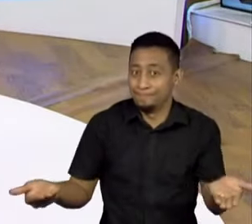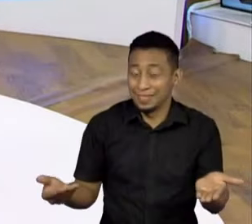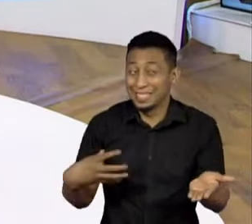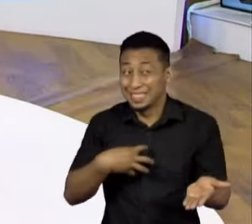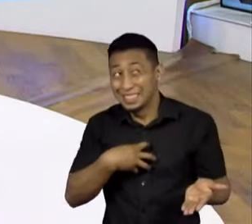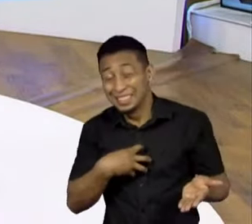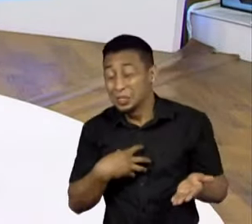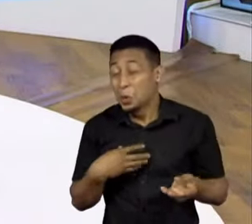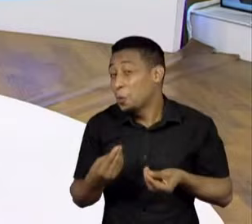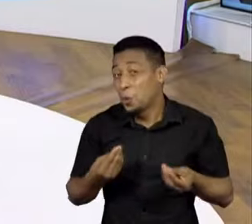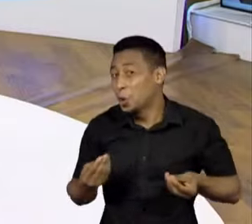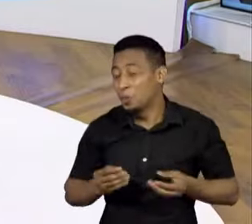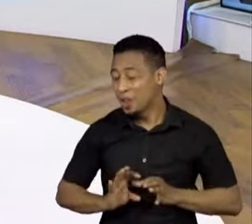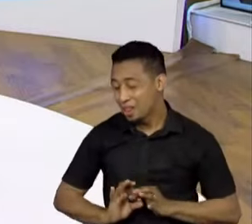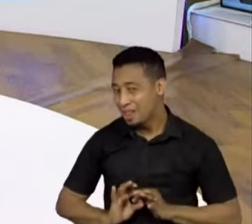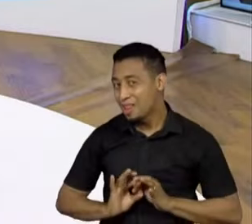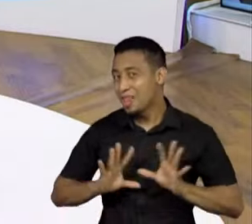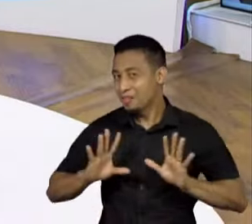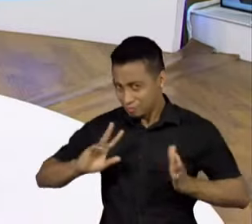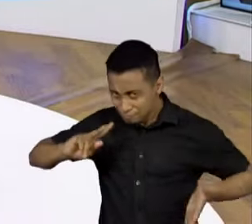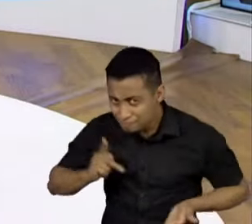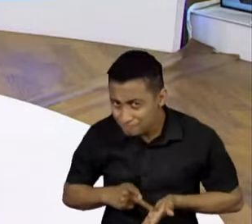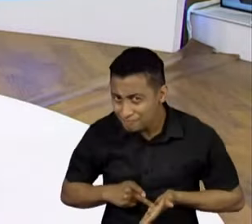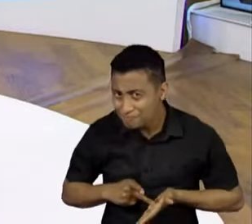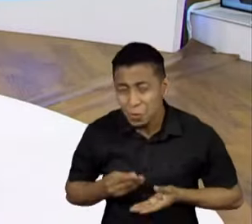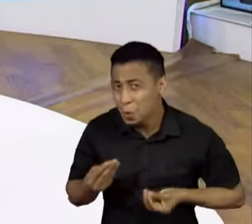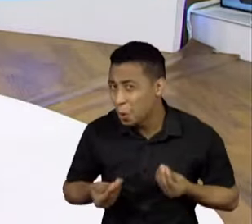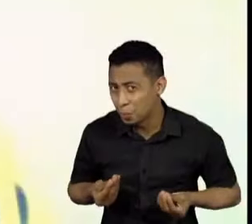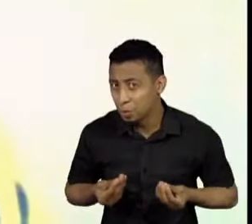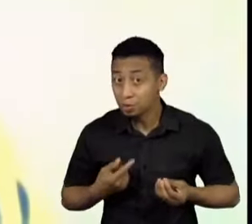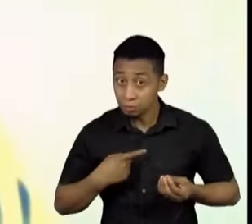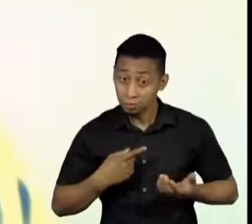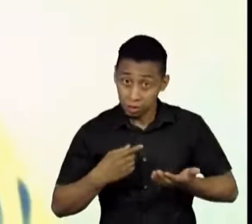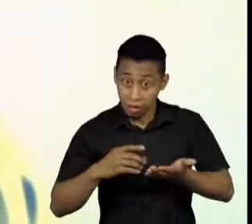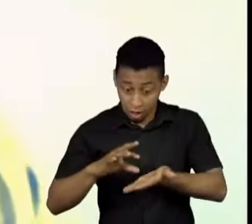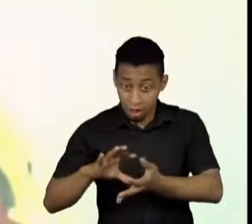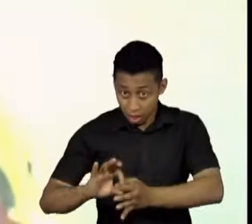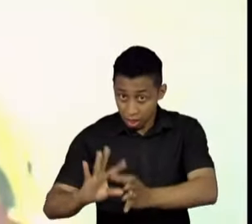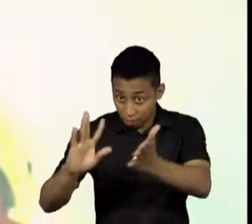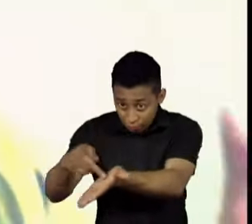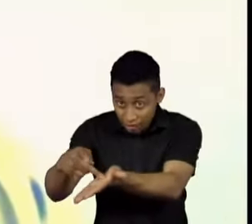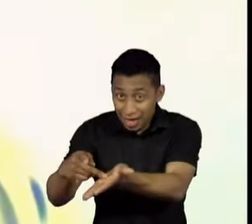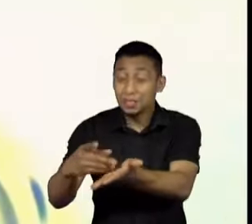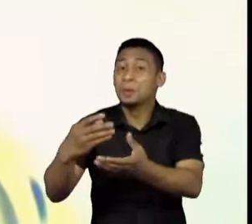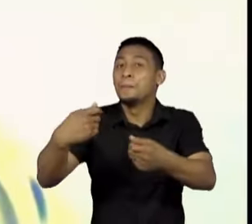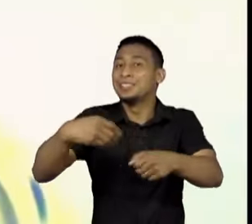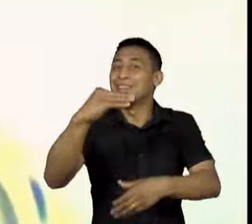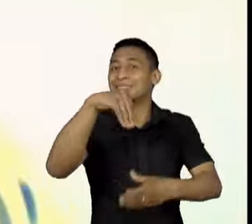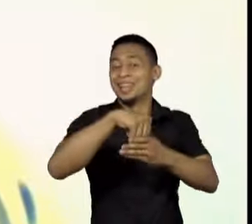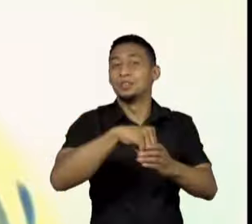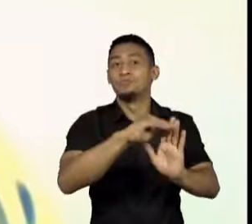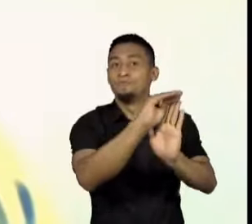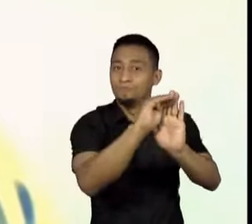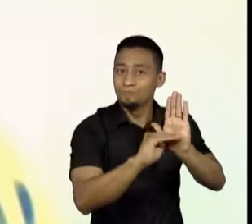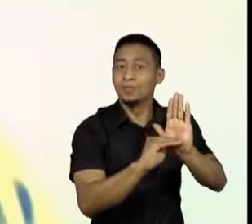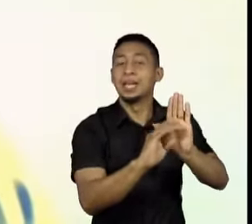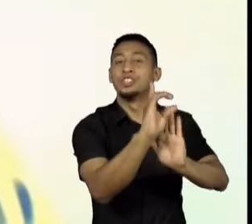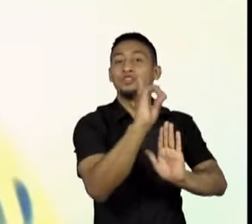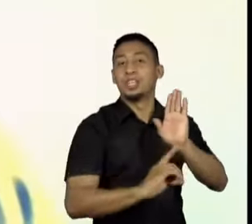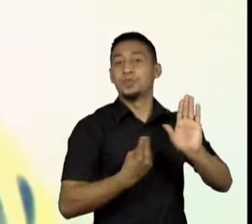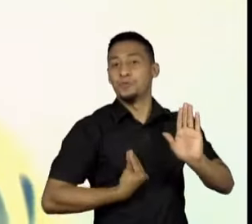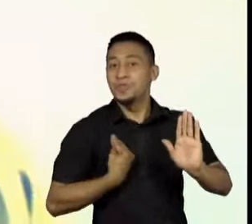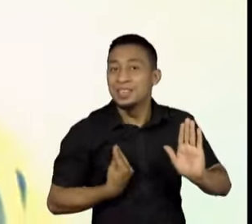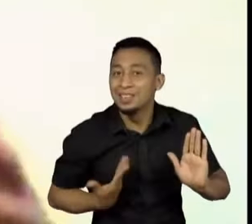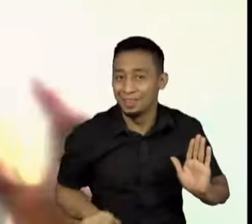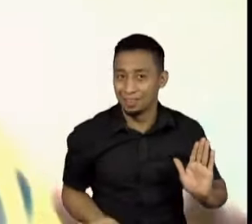liberdade, nós pensamos em direito à vida, né? E esse direito à vida, ele abarca